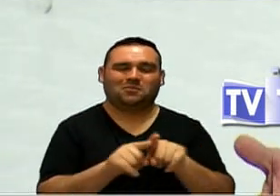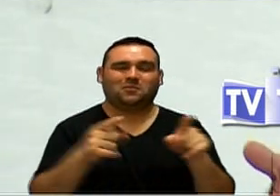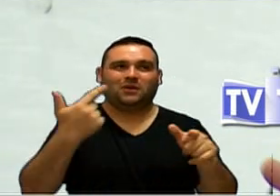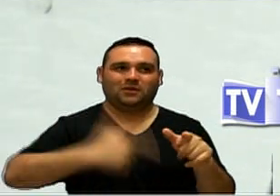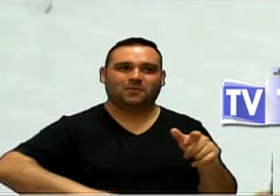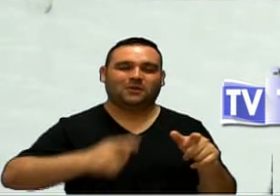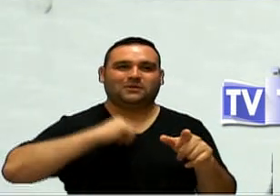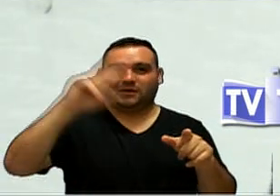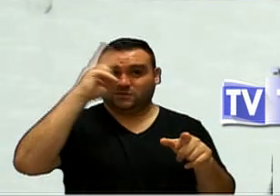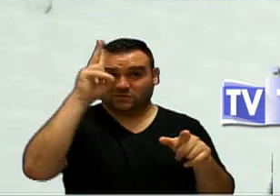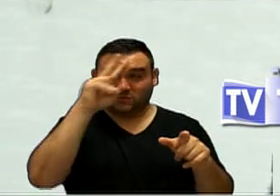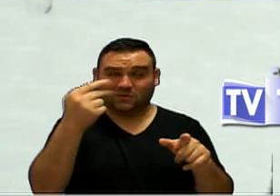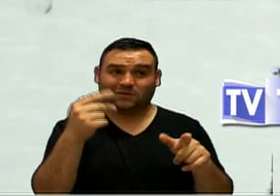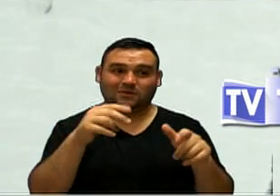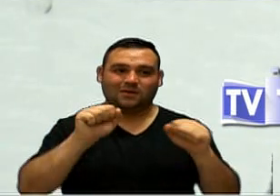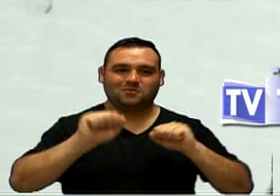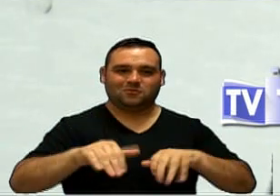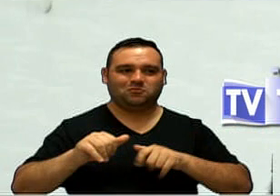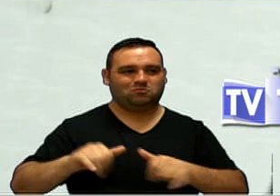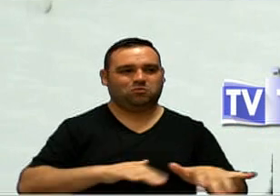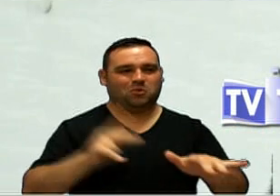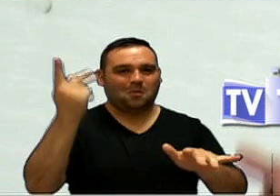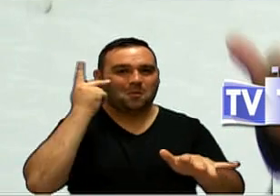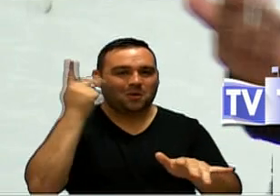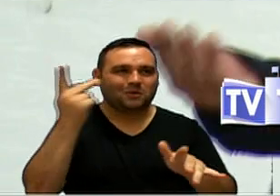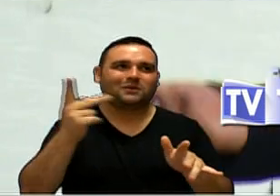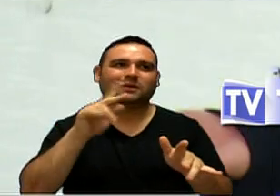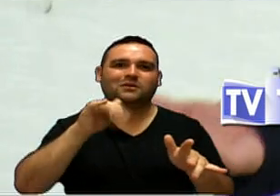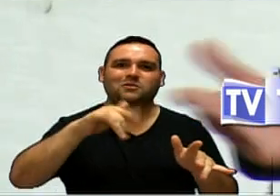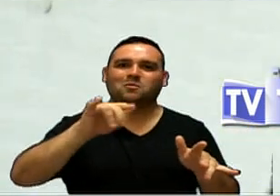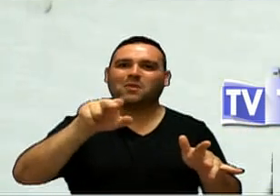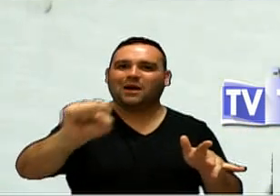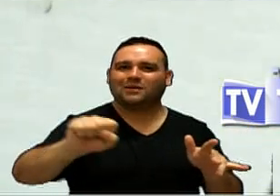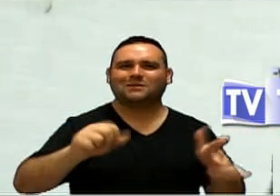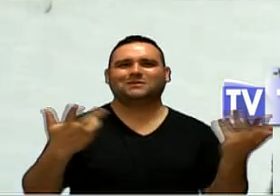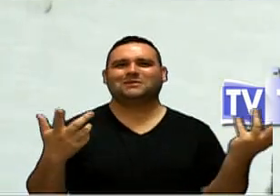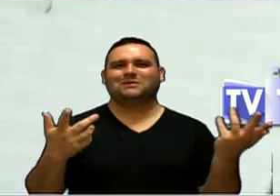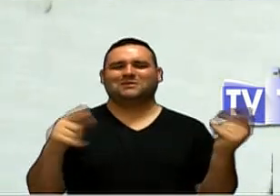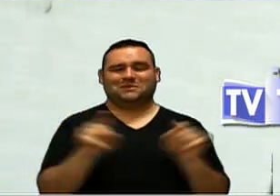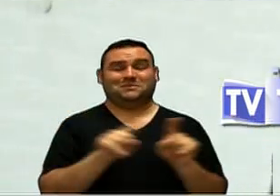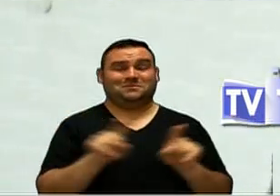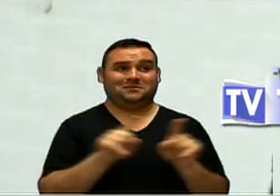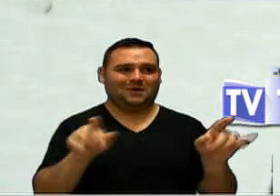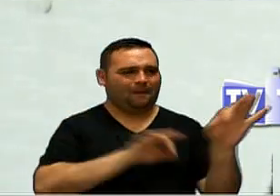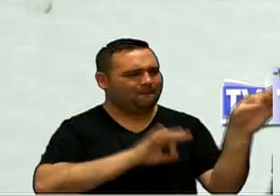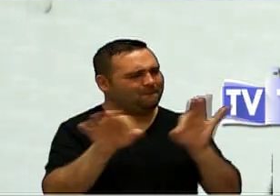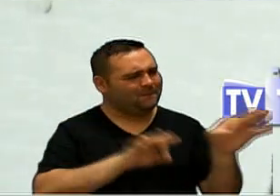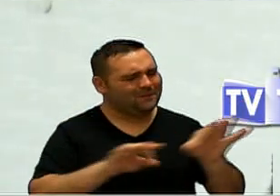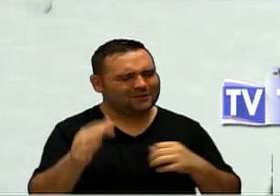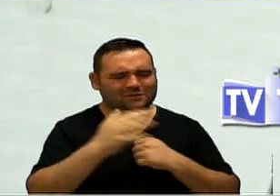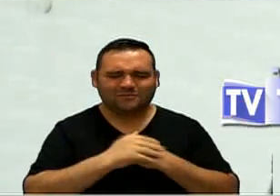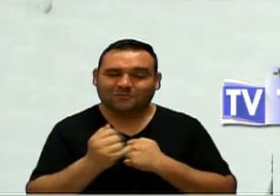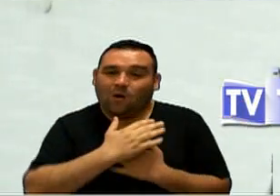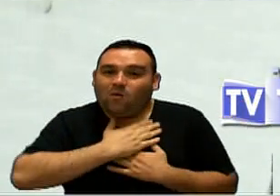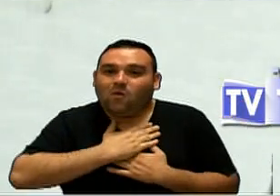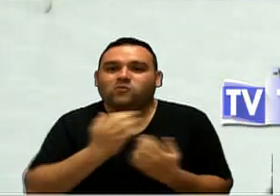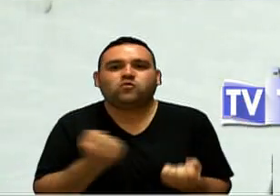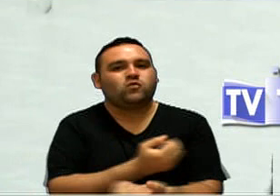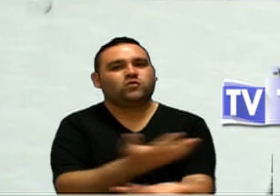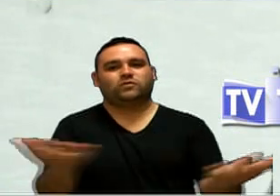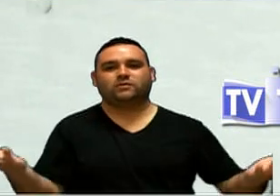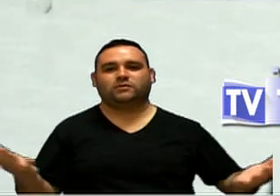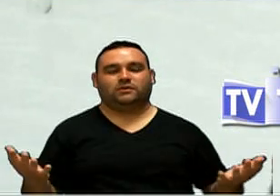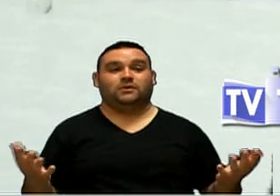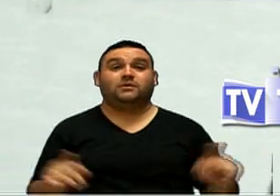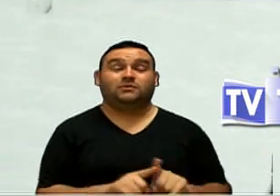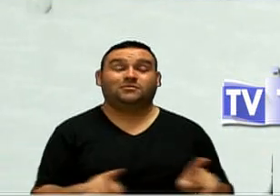vem Seleção Paulista e Magnus, quer dizer, tá aí, uma festa preparada com carinho para todos